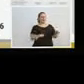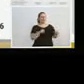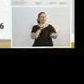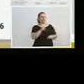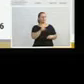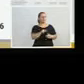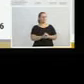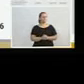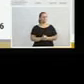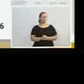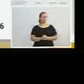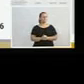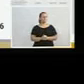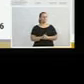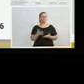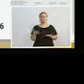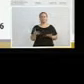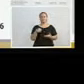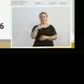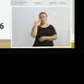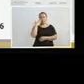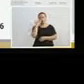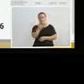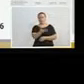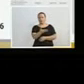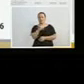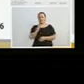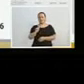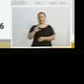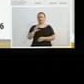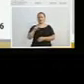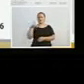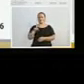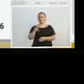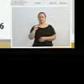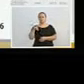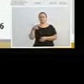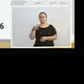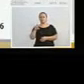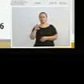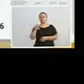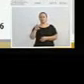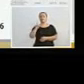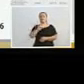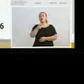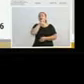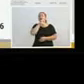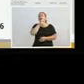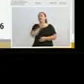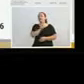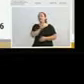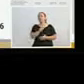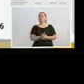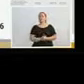ficha. A folha dele, portal Transparencia, o Alexandre Pereira, que não é, é o homônimo do Alexandre Pereira, jornalista, recebe